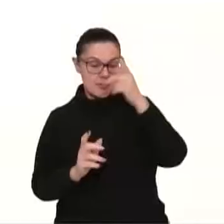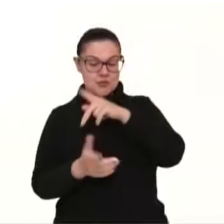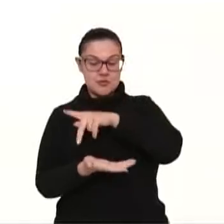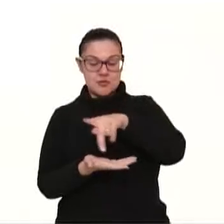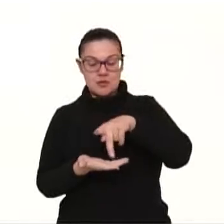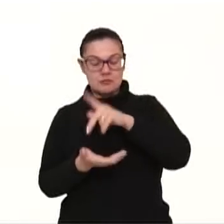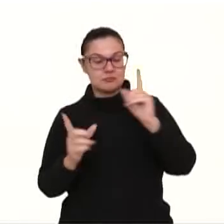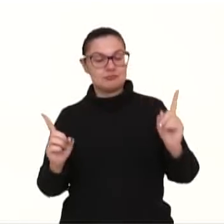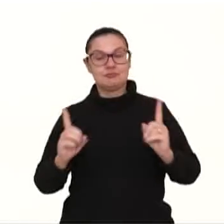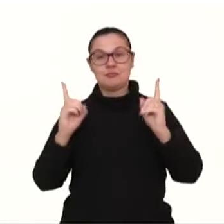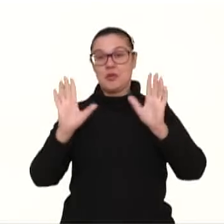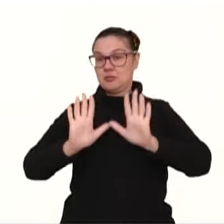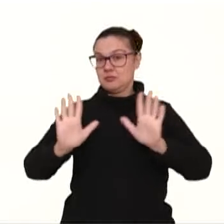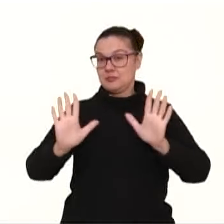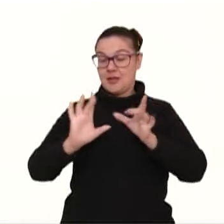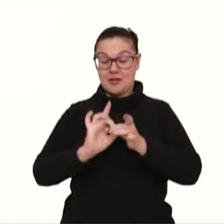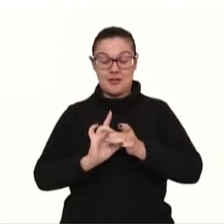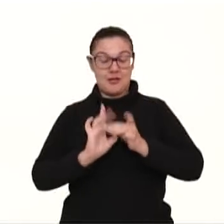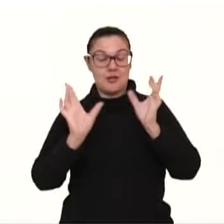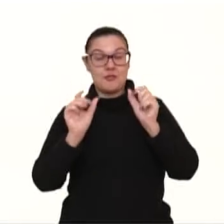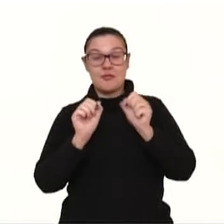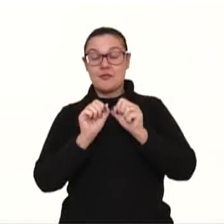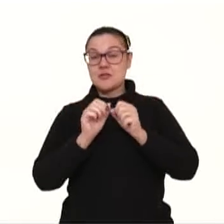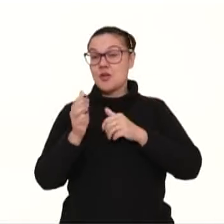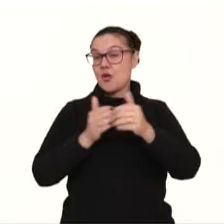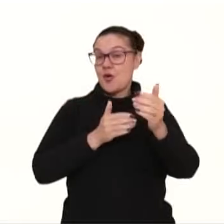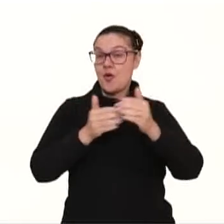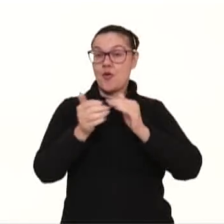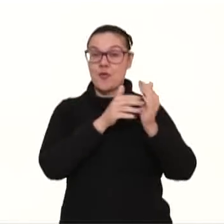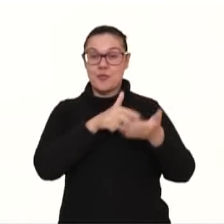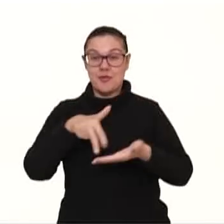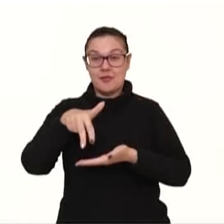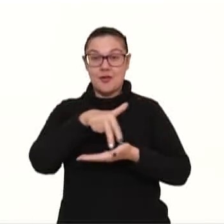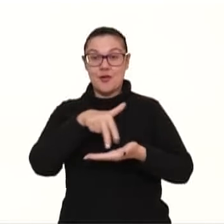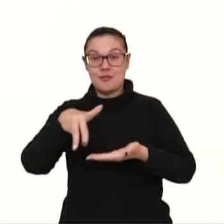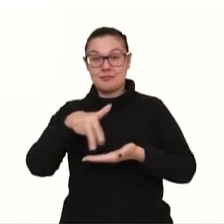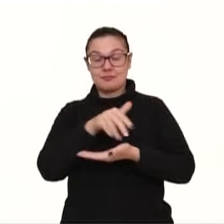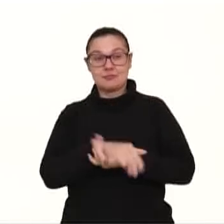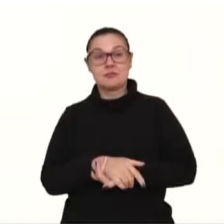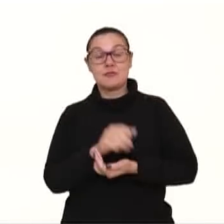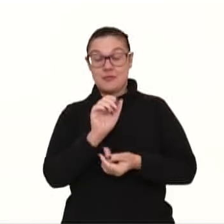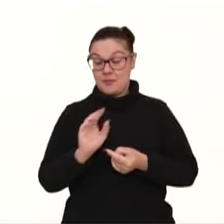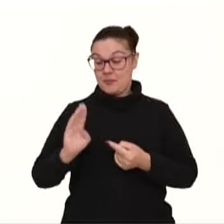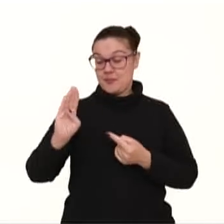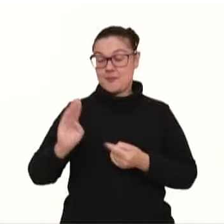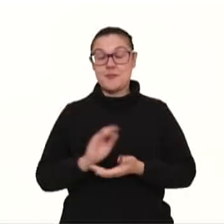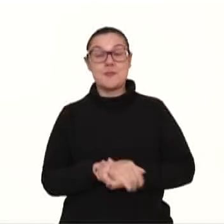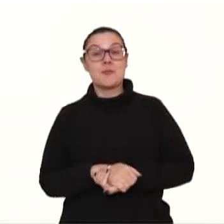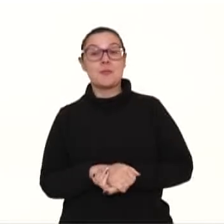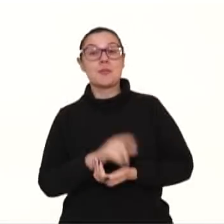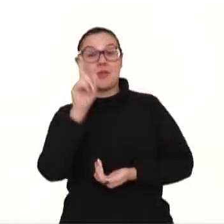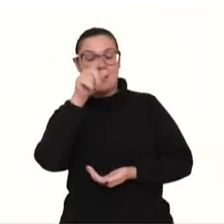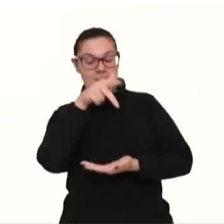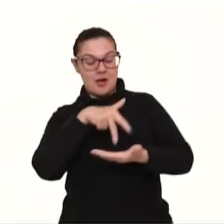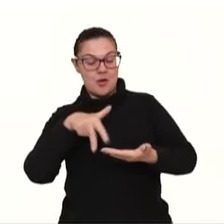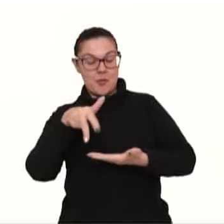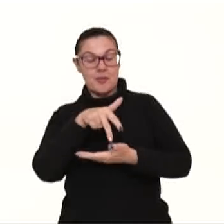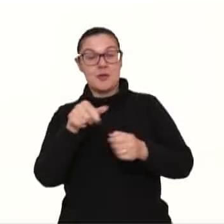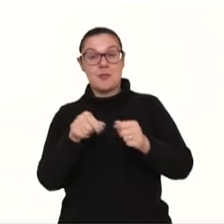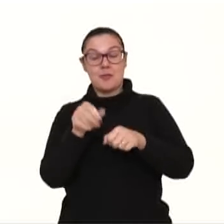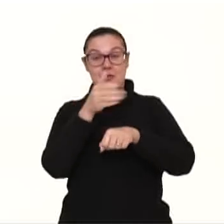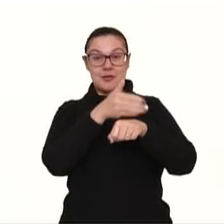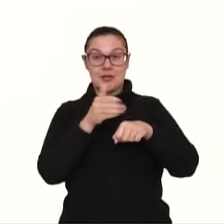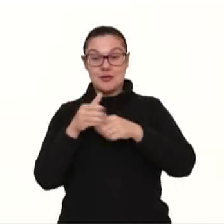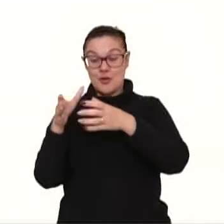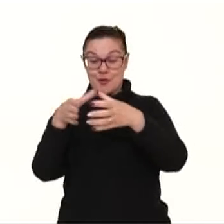são independentes e livres para criar suas próprias coreografias. Alternativa B, é uma dança praticada